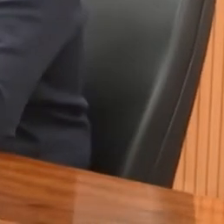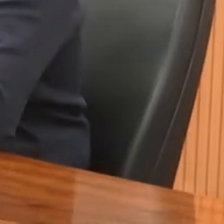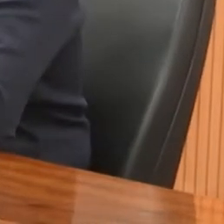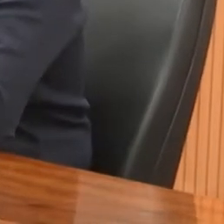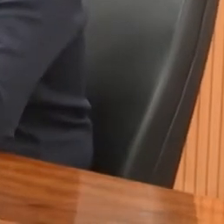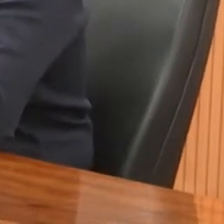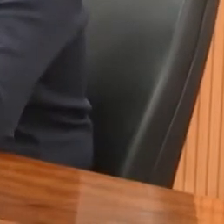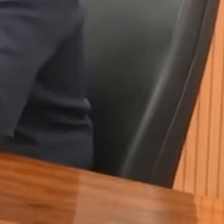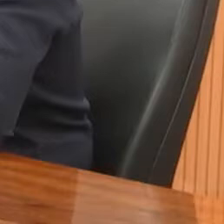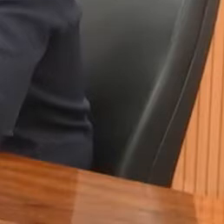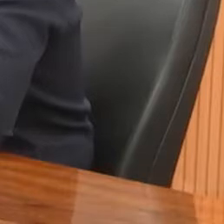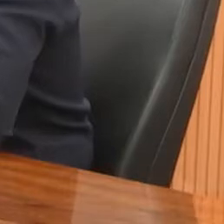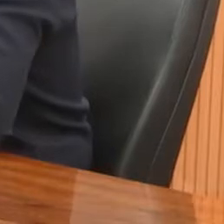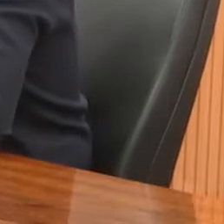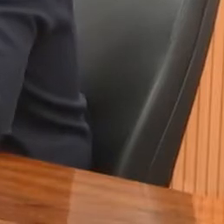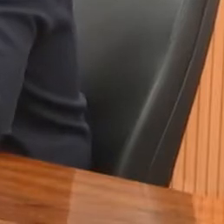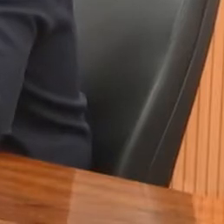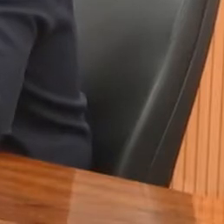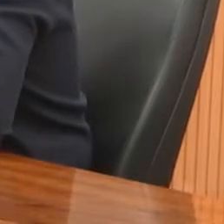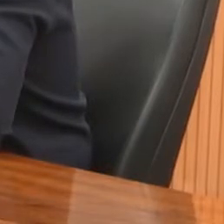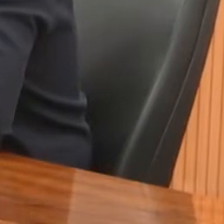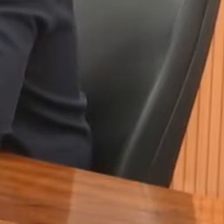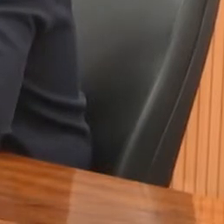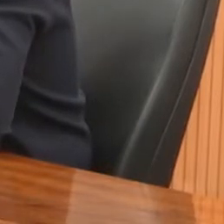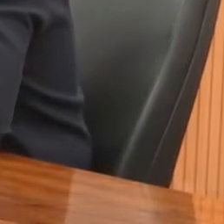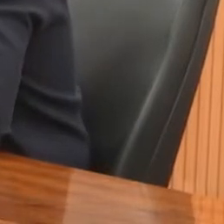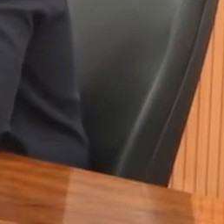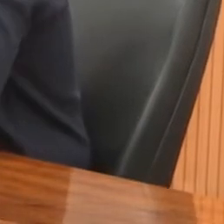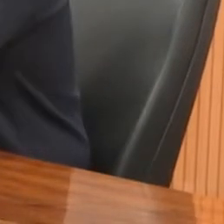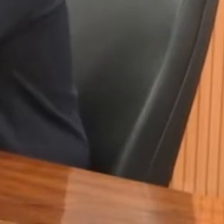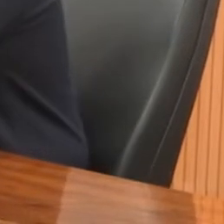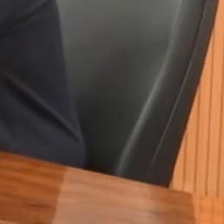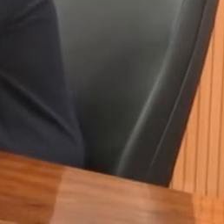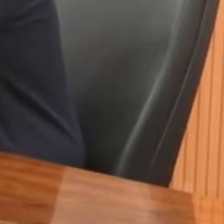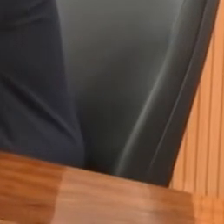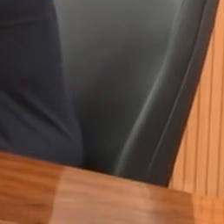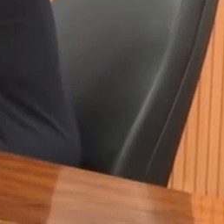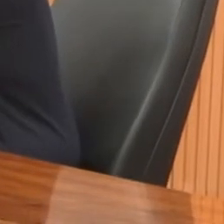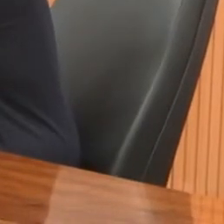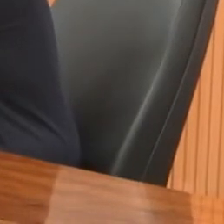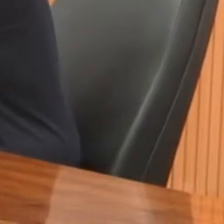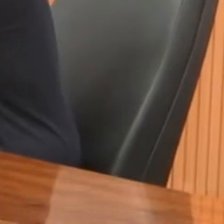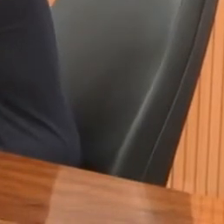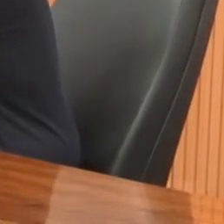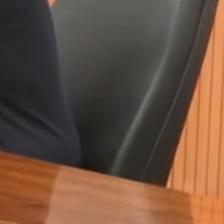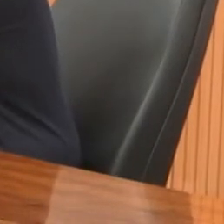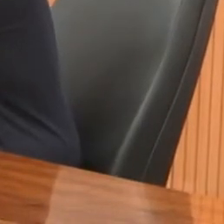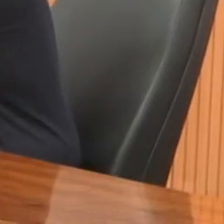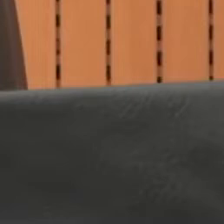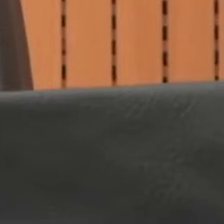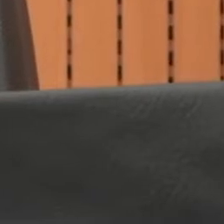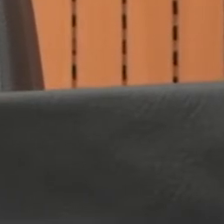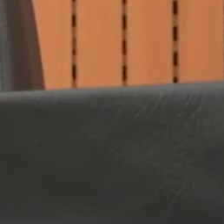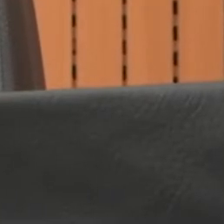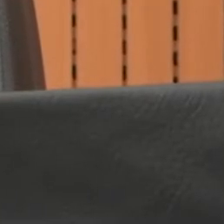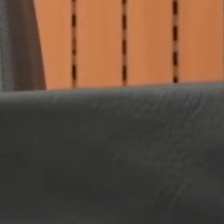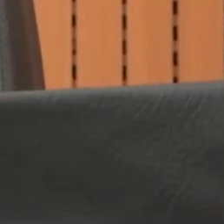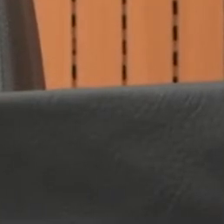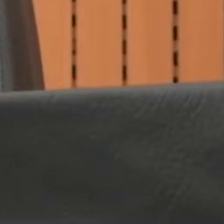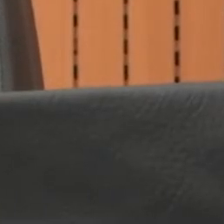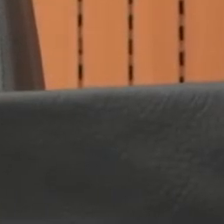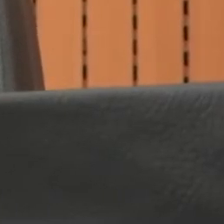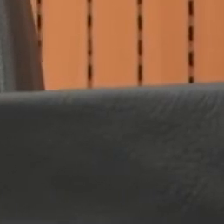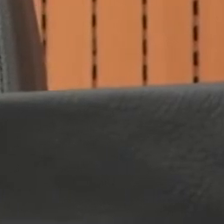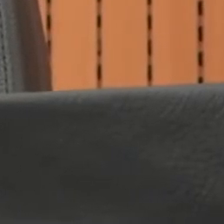palavra e fique à vontade, vereador. Obrigado, vereador Paulo Haddad, presidente dessa comissão. Bom dia,